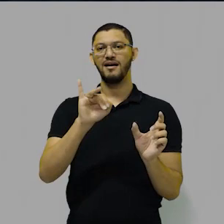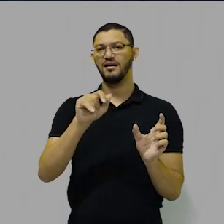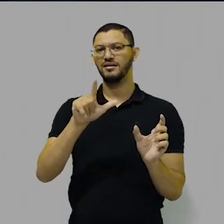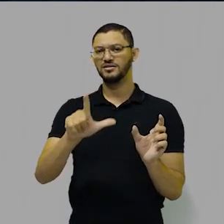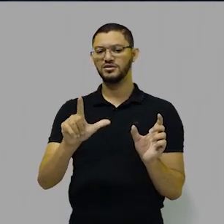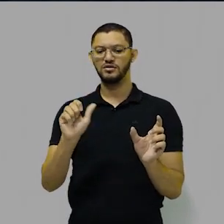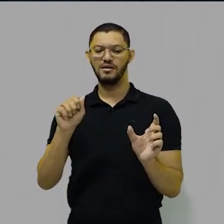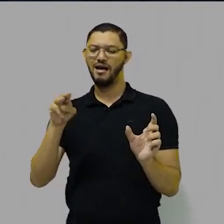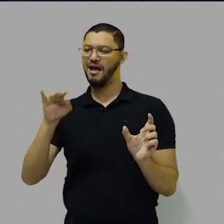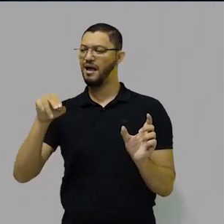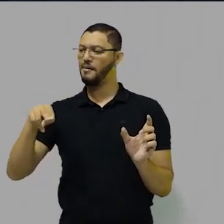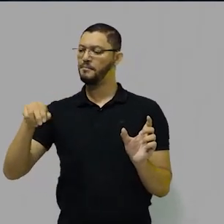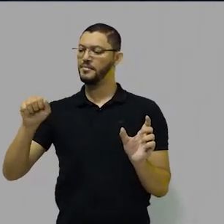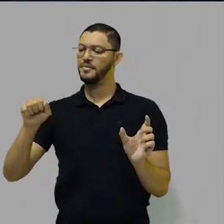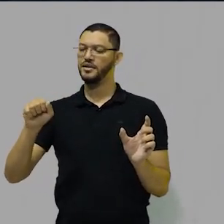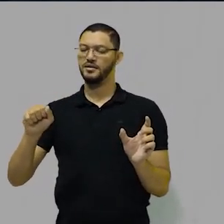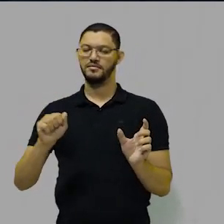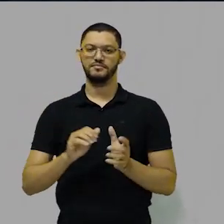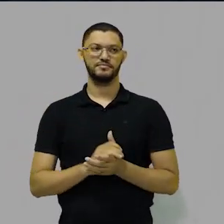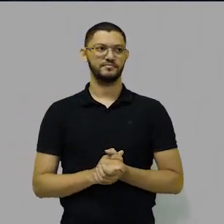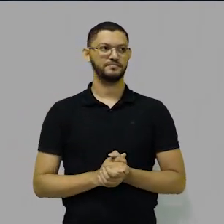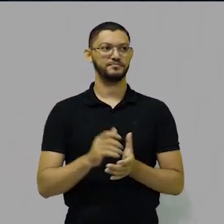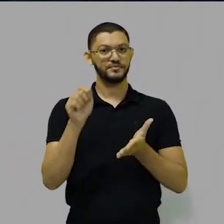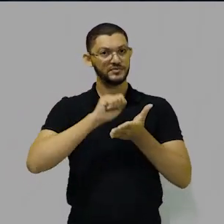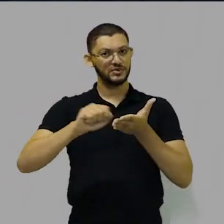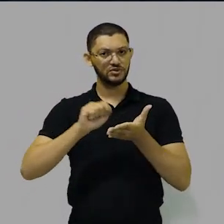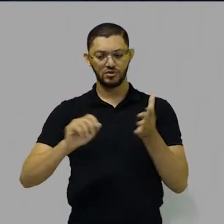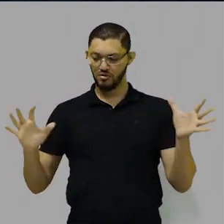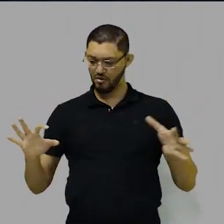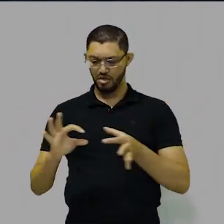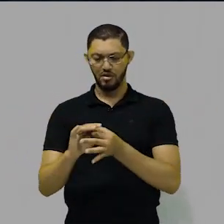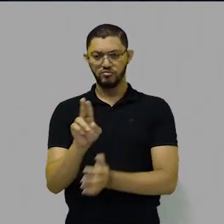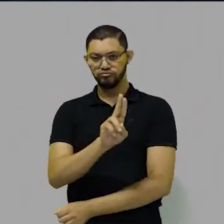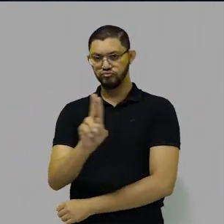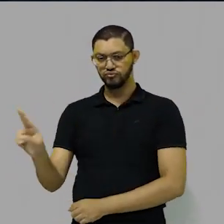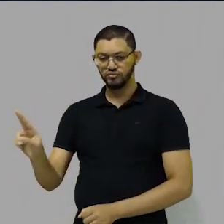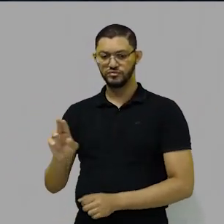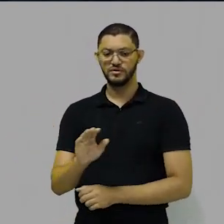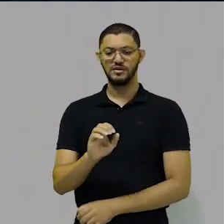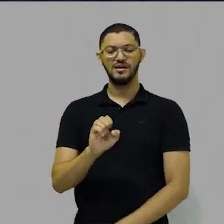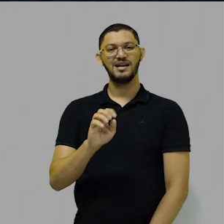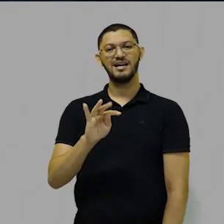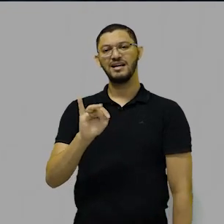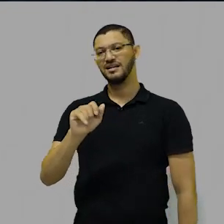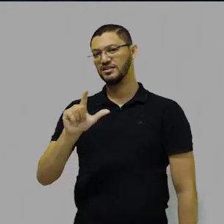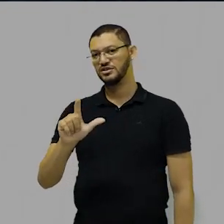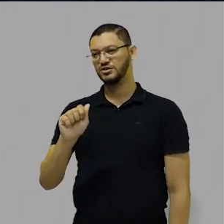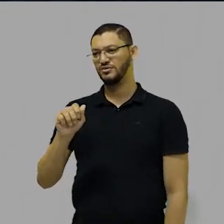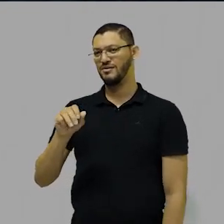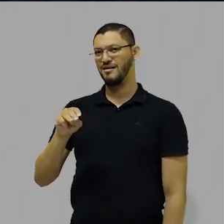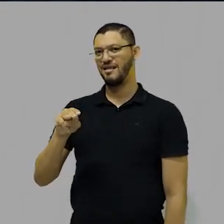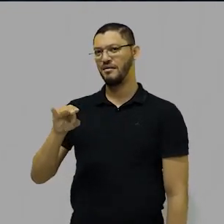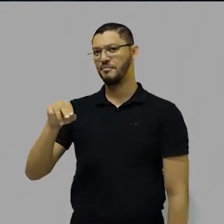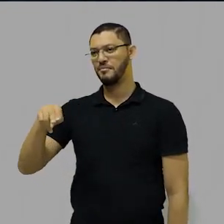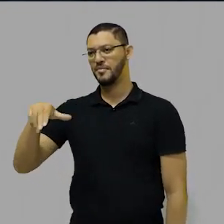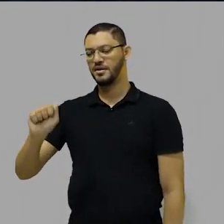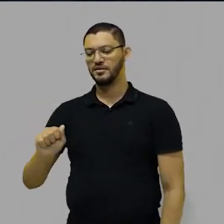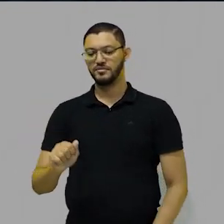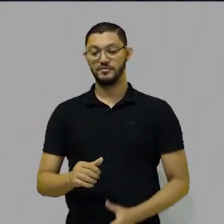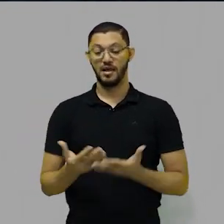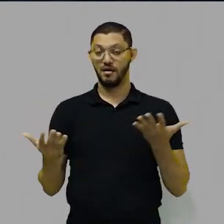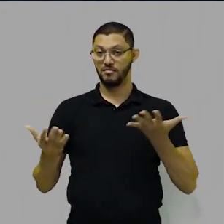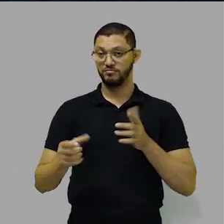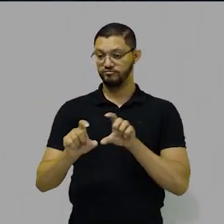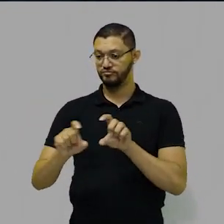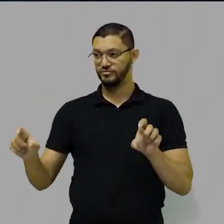etilamina ou etilamina. A escrita ela é toda junta. Mais um exemplo. Agora eu tenho um radical com